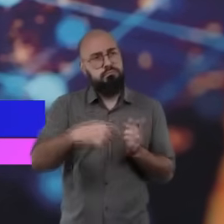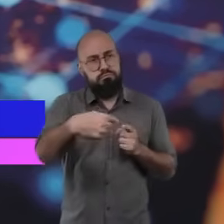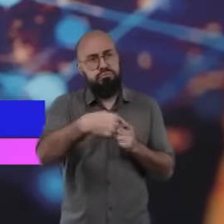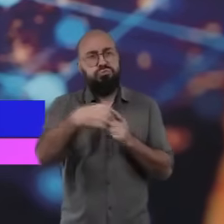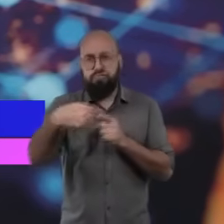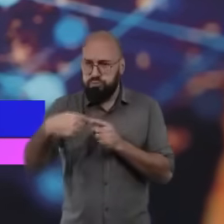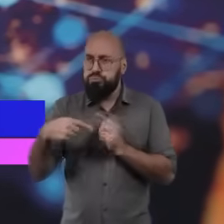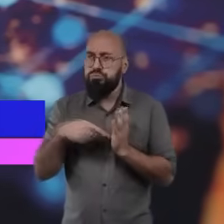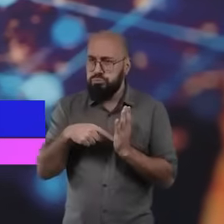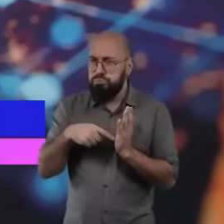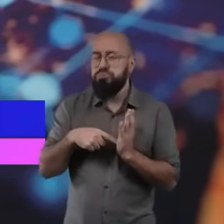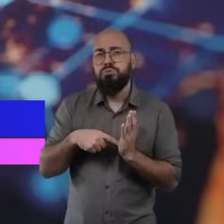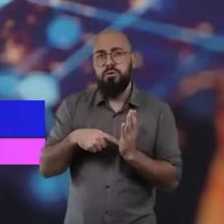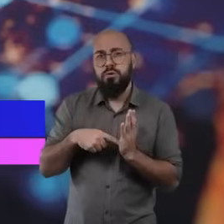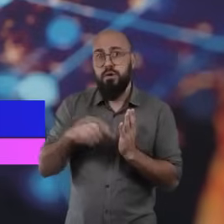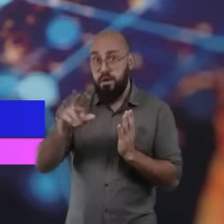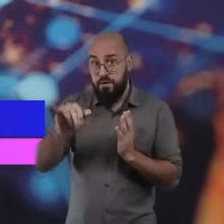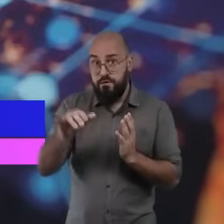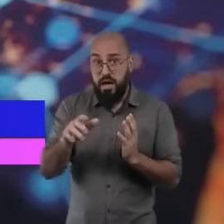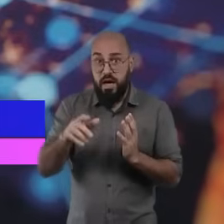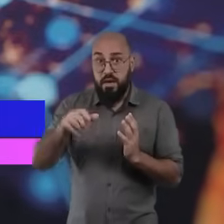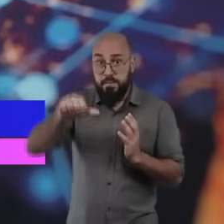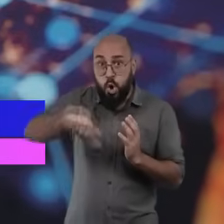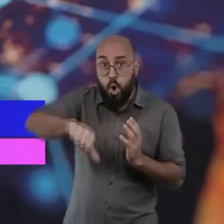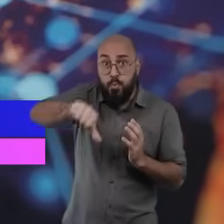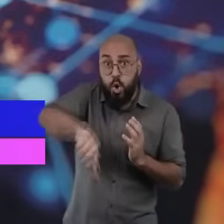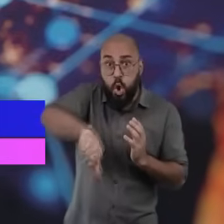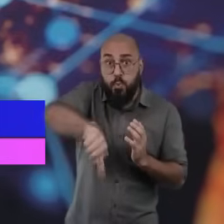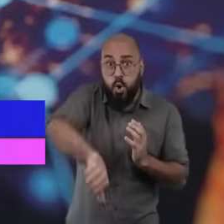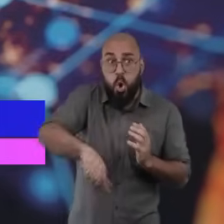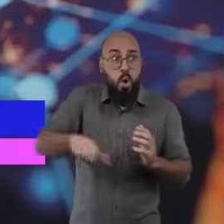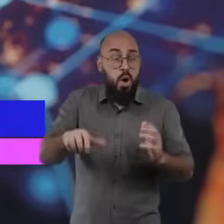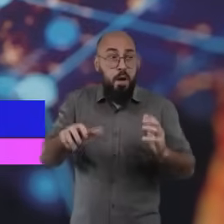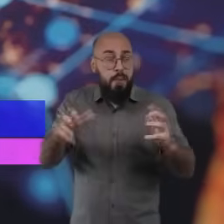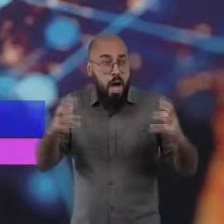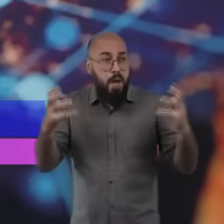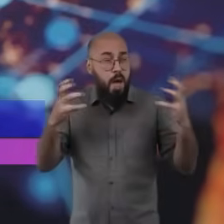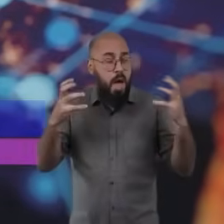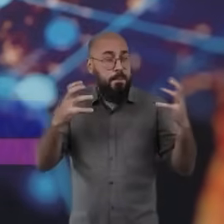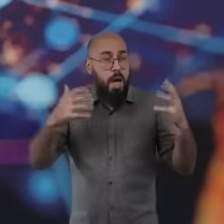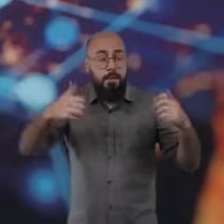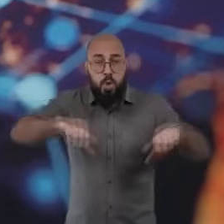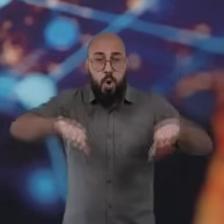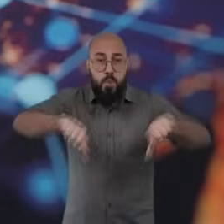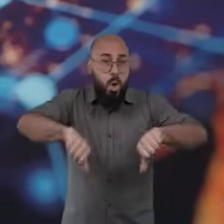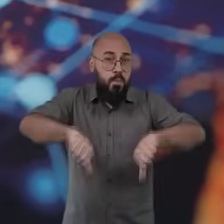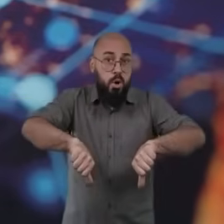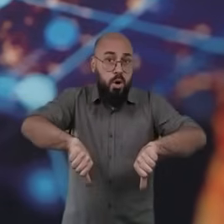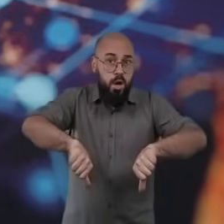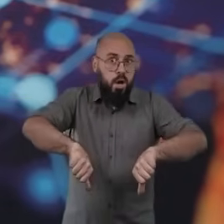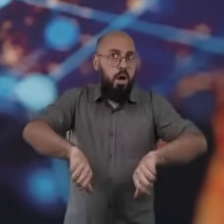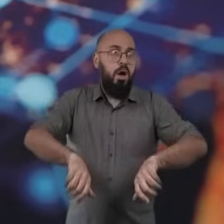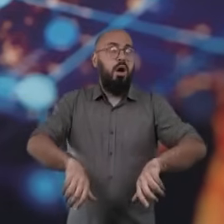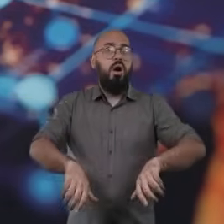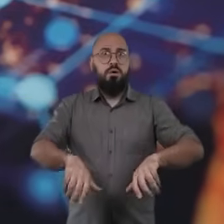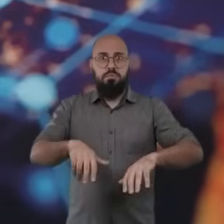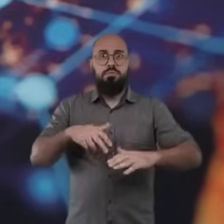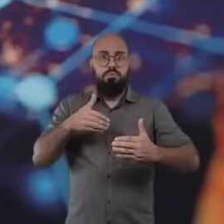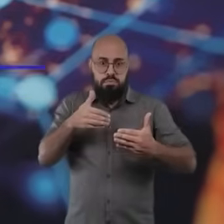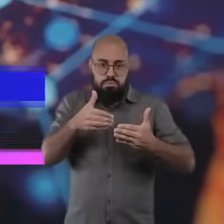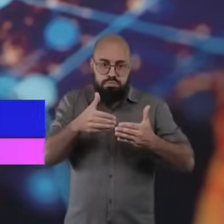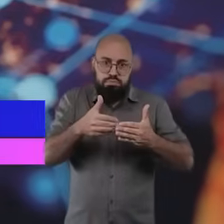vão acontecer com maior intensidade na medida que nós nos acercamos ao momento do encontro com Cristo